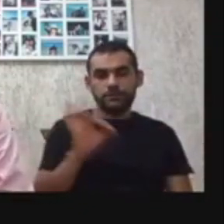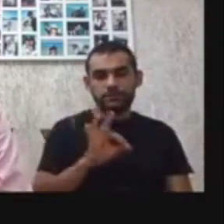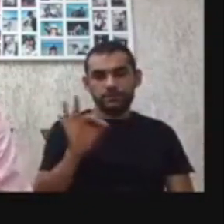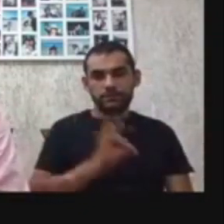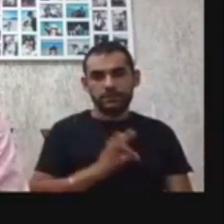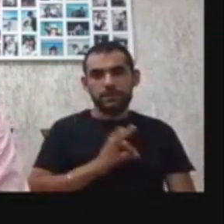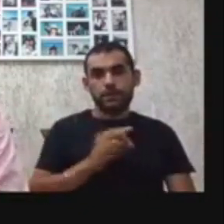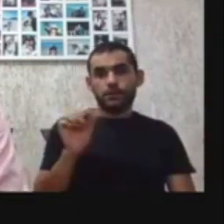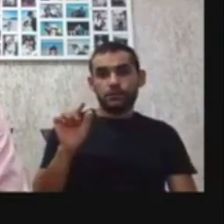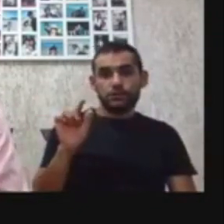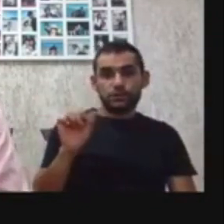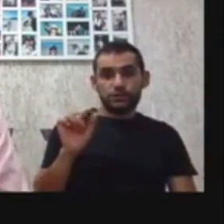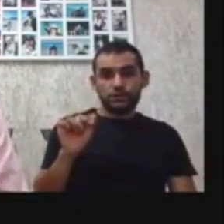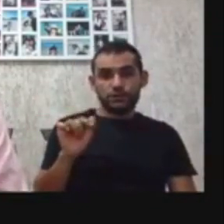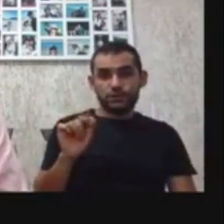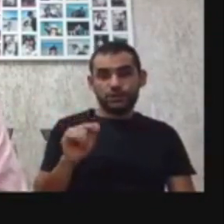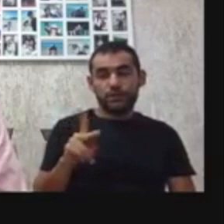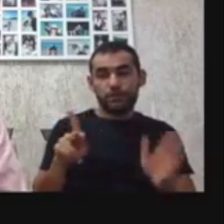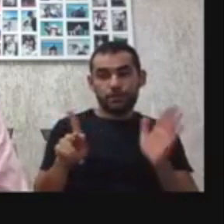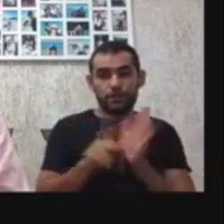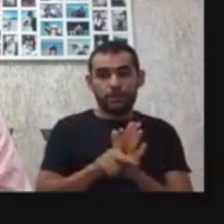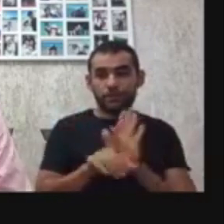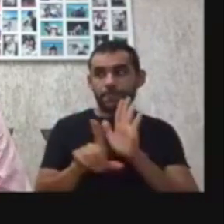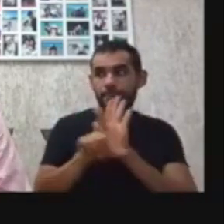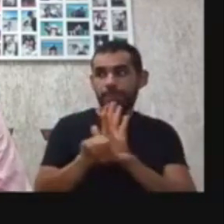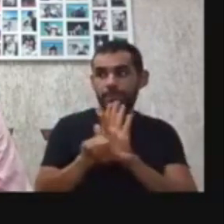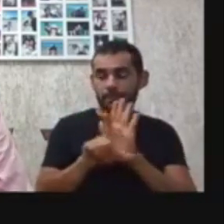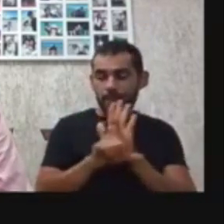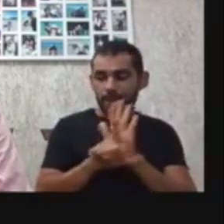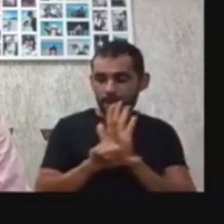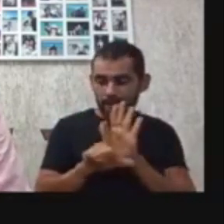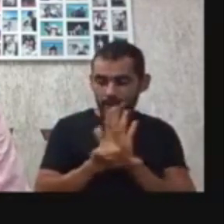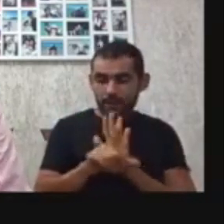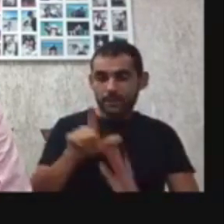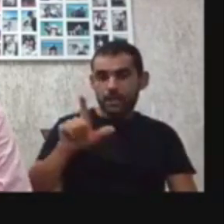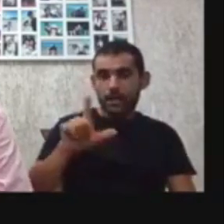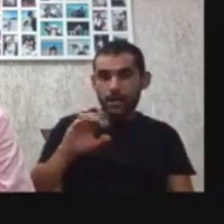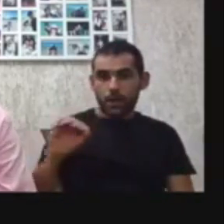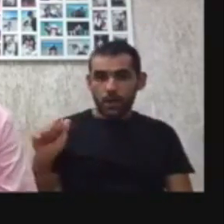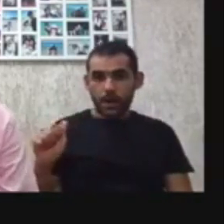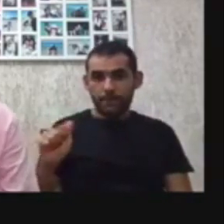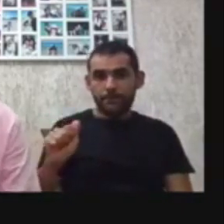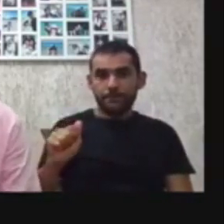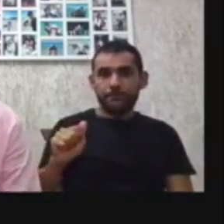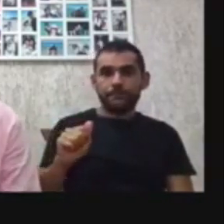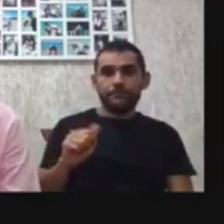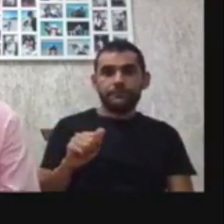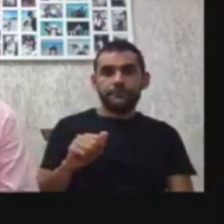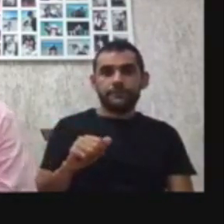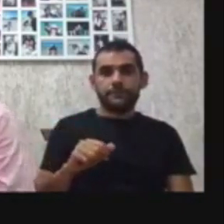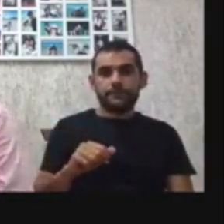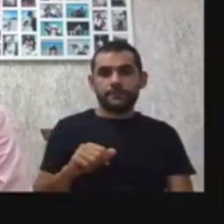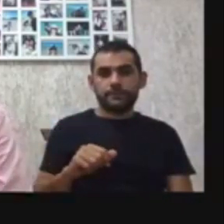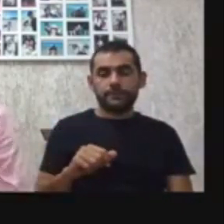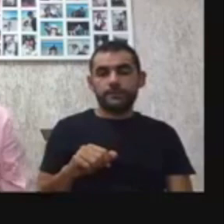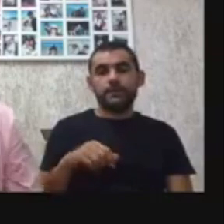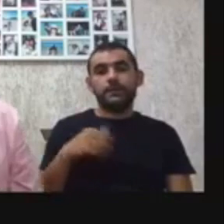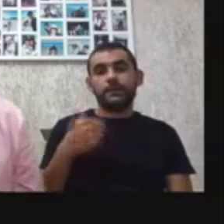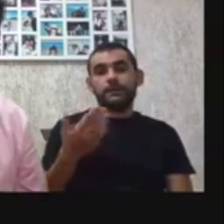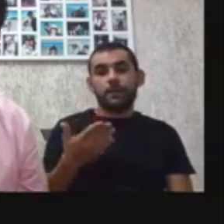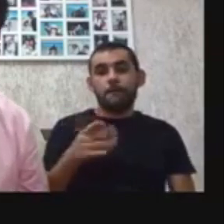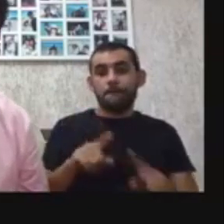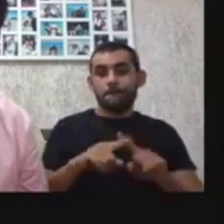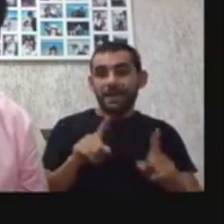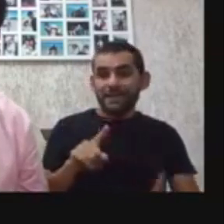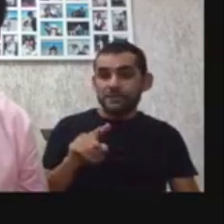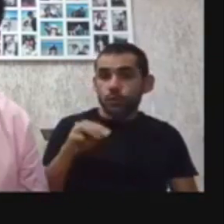do nosso orçamento, já está na lei, na LOA, por exemplo, nosso orçamento em saúde. Mas lá fala que o